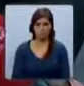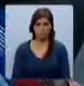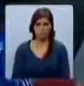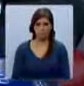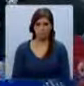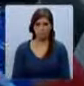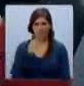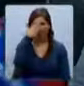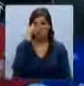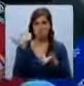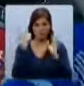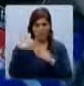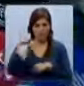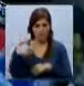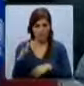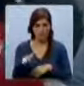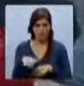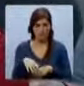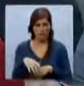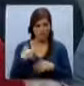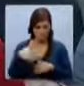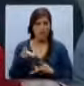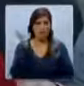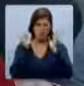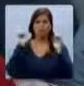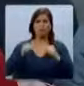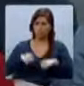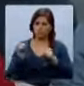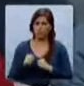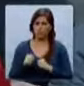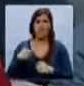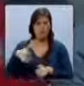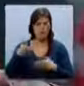ser libertado ou vai pelo menos ficar em prisão? Ai, que vai ser libertado, do